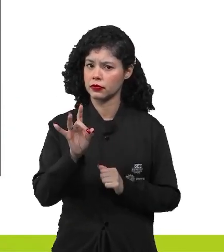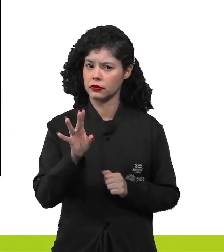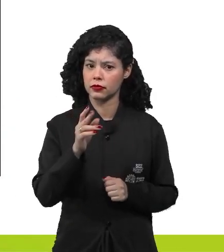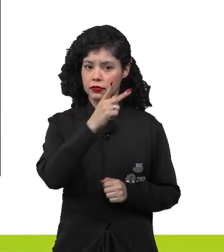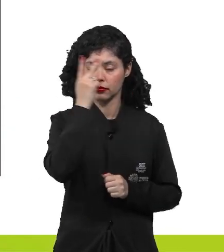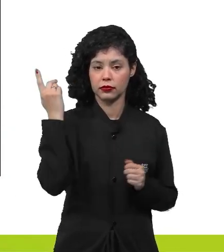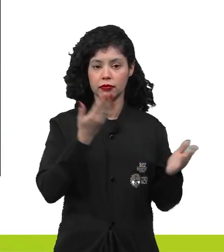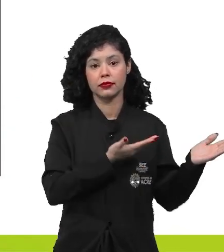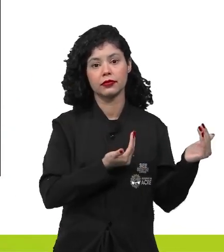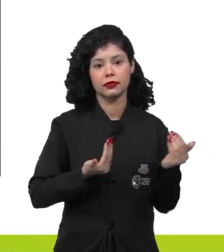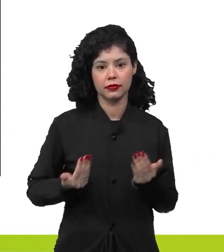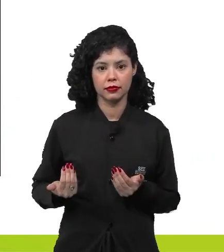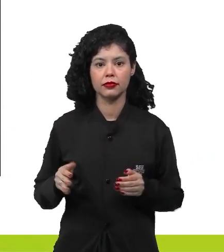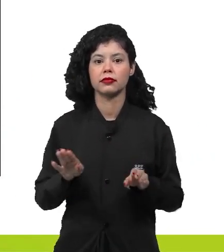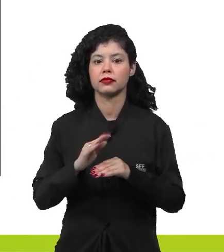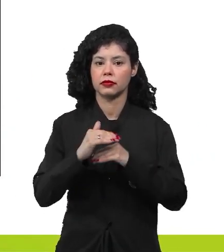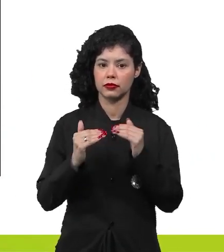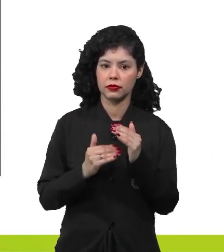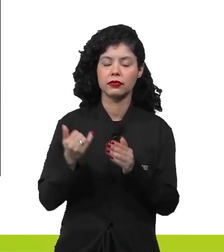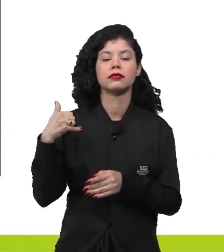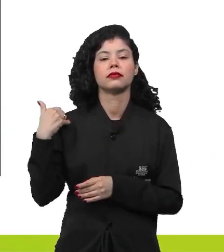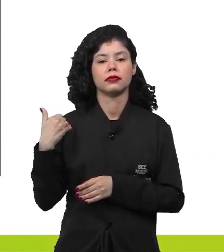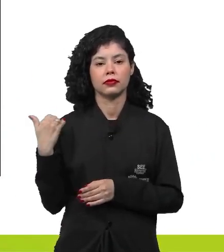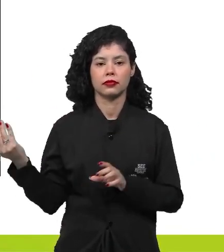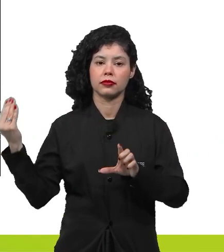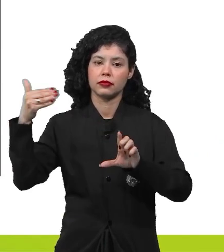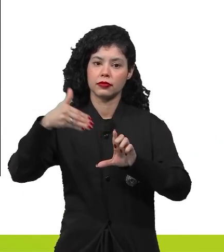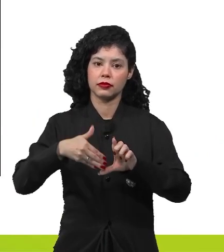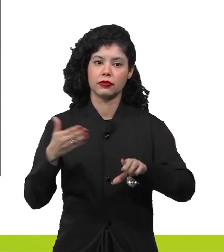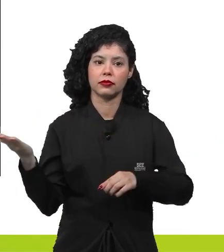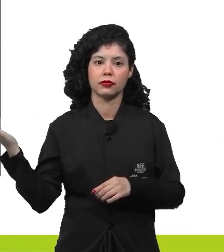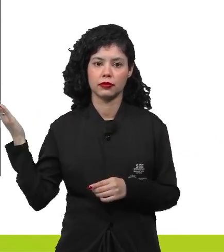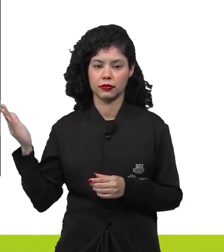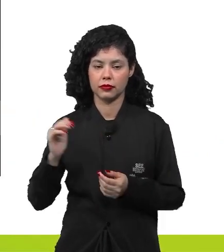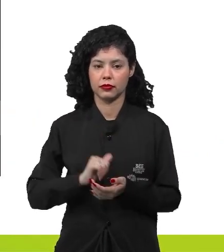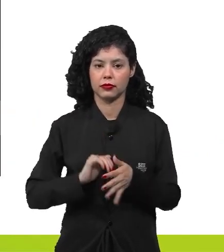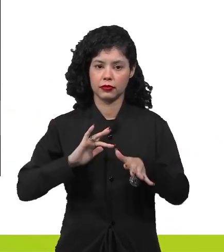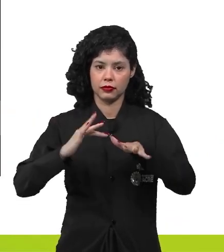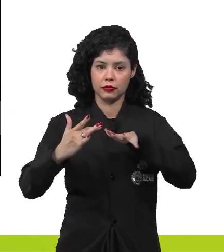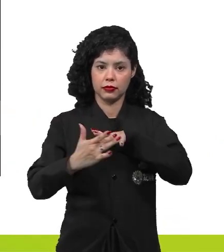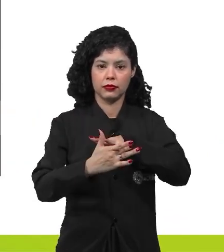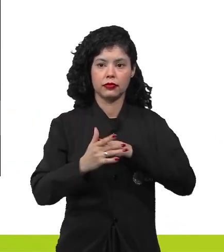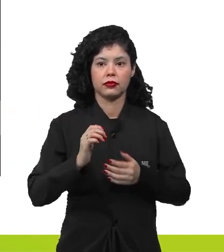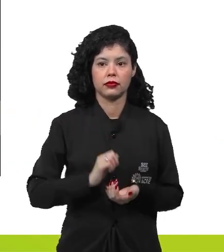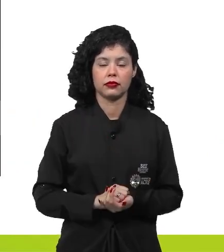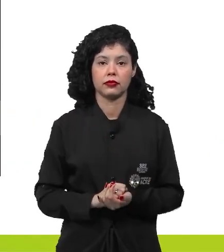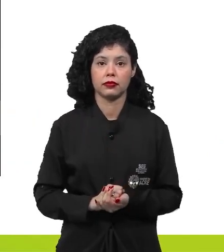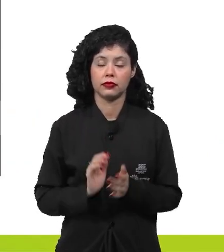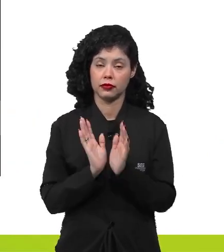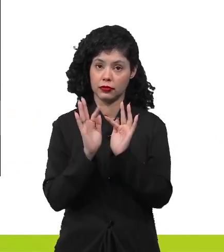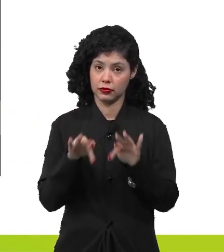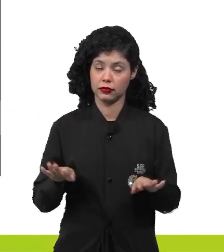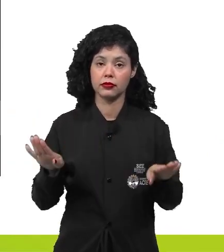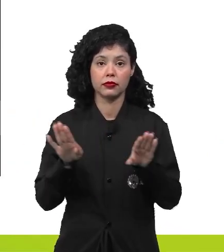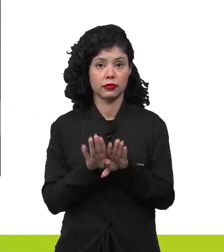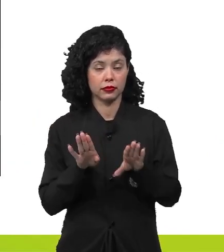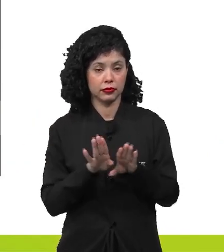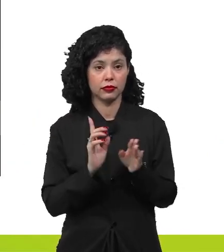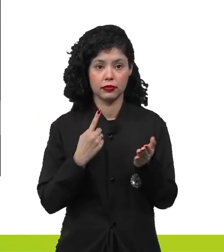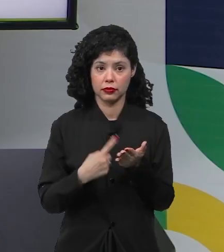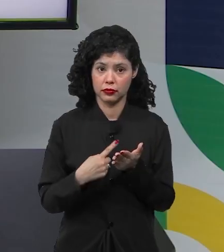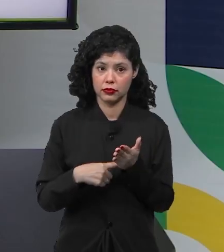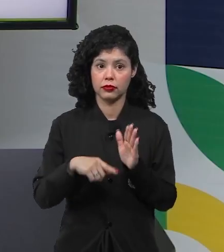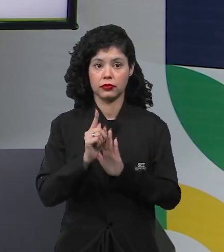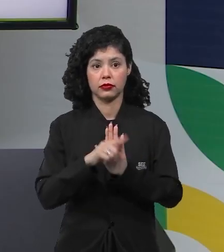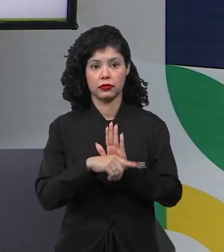pessoas mais jovens. Pessoas de todas as idades acessam essas redes sociais e, enfim, ela também é